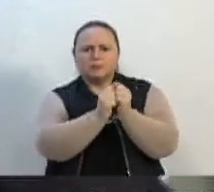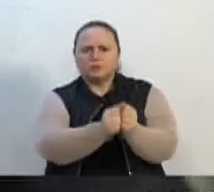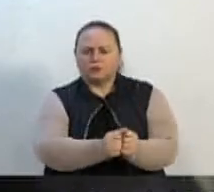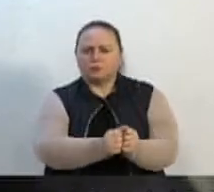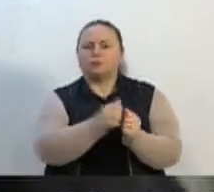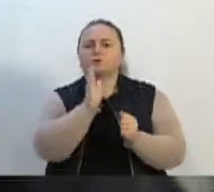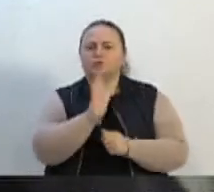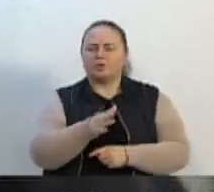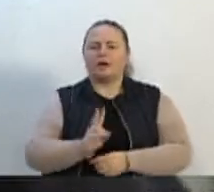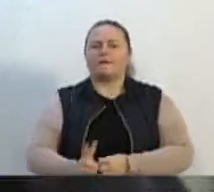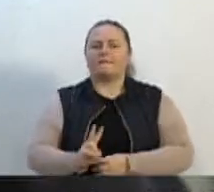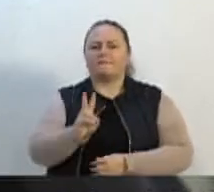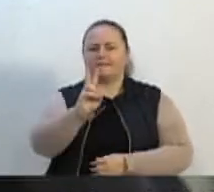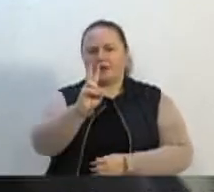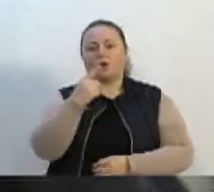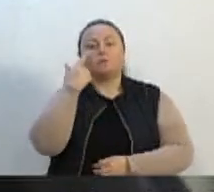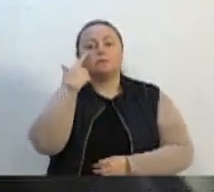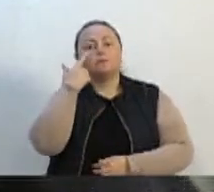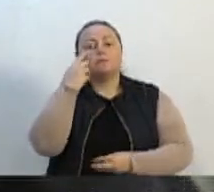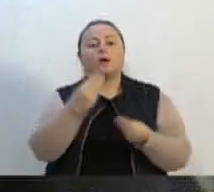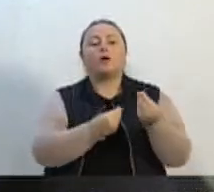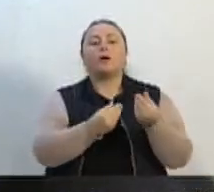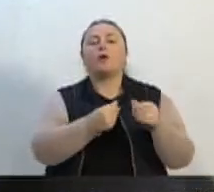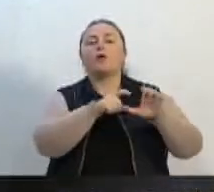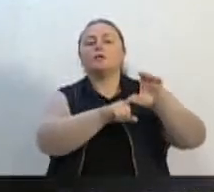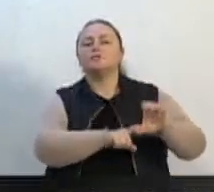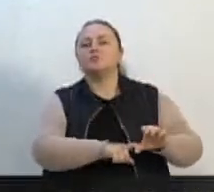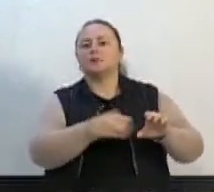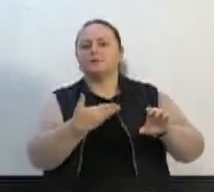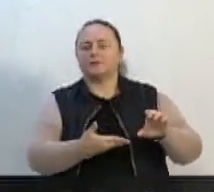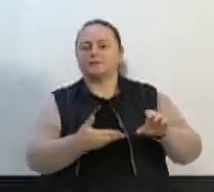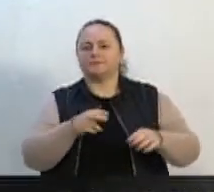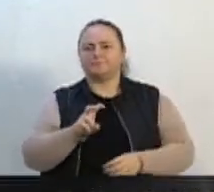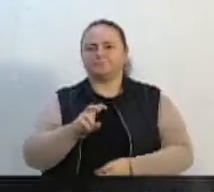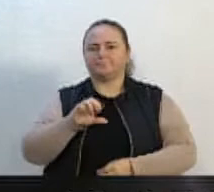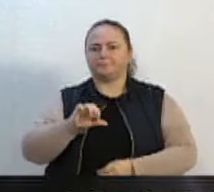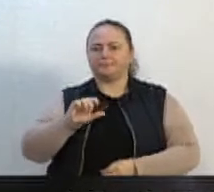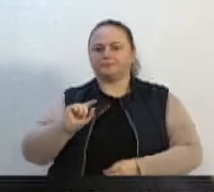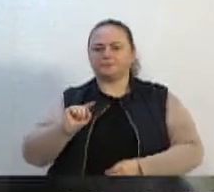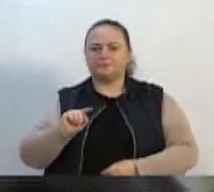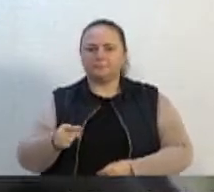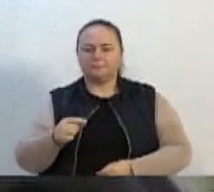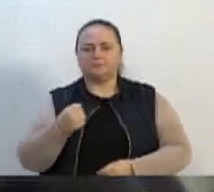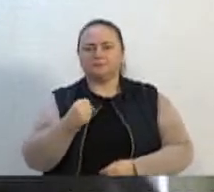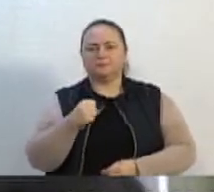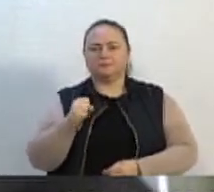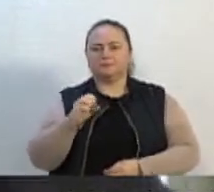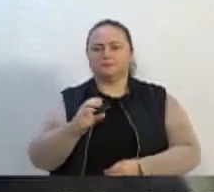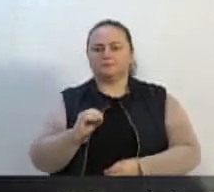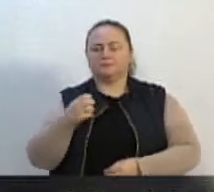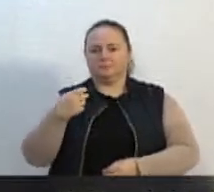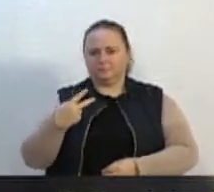valores, na verdade, para a questão da dívida ativa, que contabilizam R$ 59.802. Ou seja,